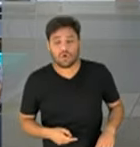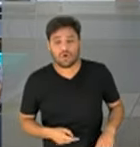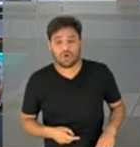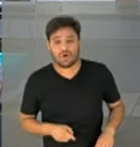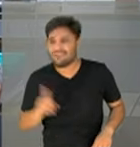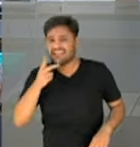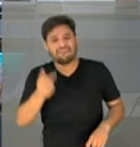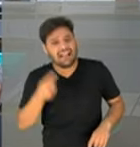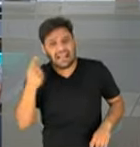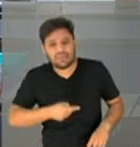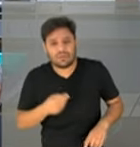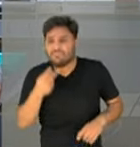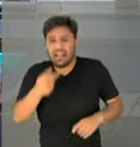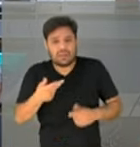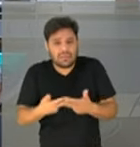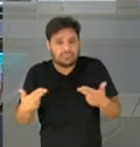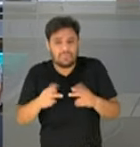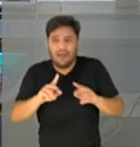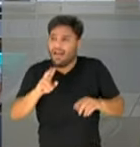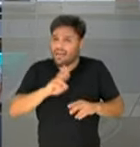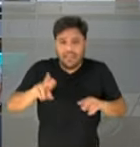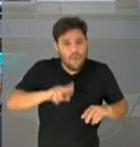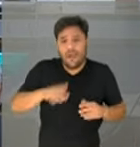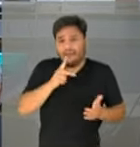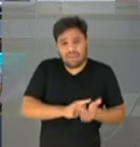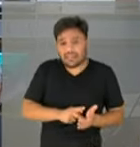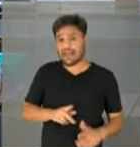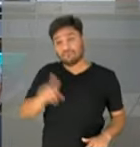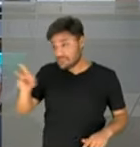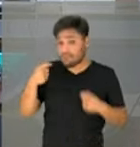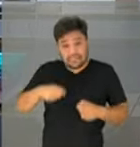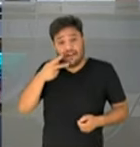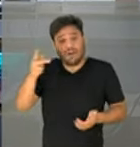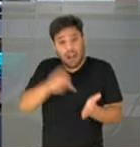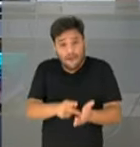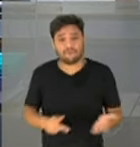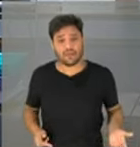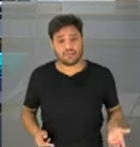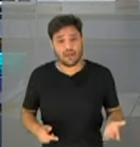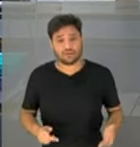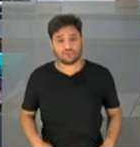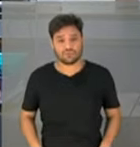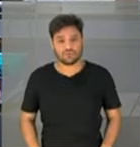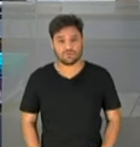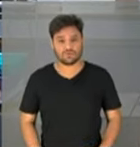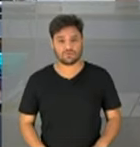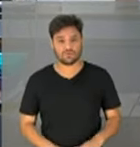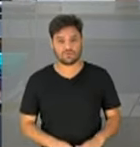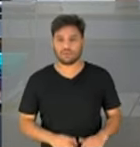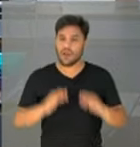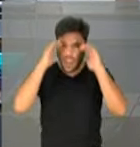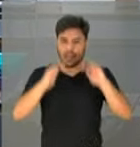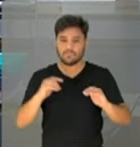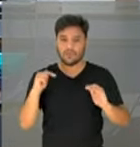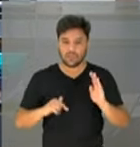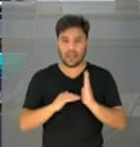Você está repetindo uma coisa que não tem ligação nenhuma com a verdade? Eu quero retomar. O senhor tem obrigação de falar a verdade aqui. Retomar as perguntas. O senhor respeite essa